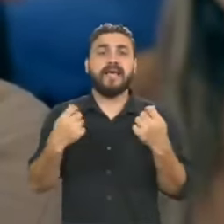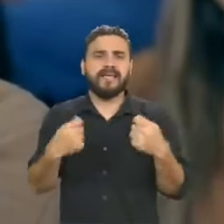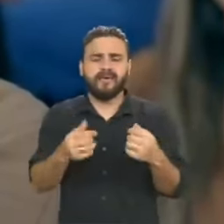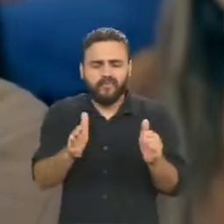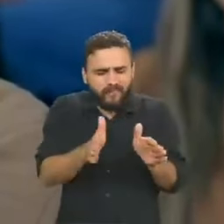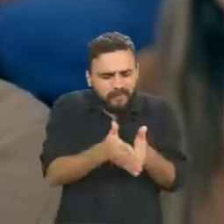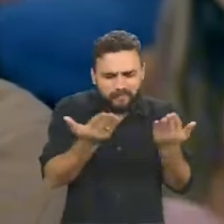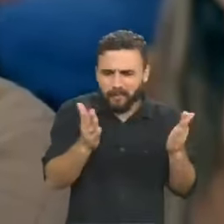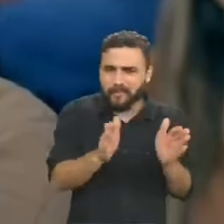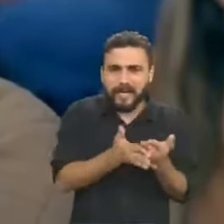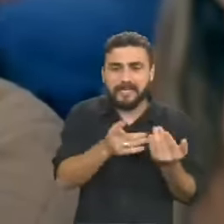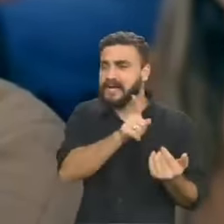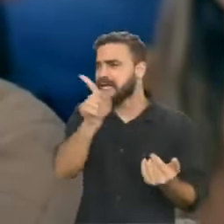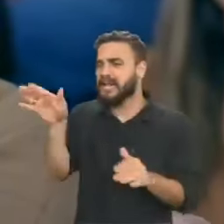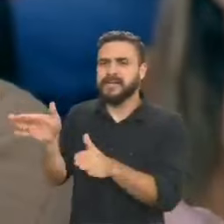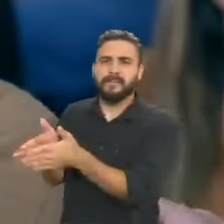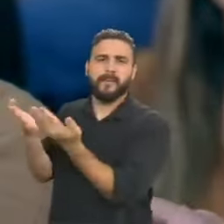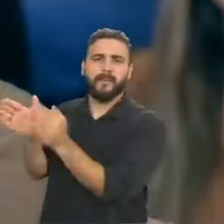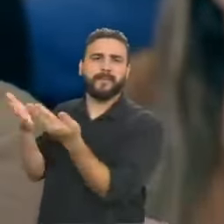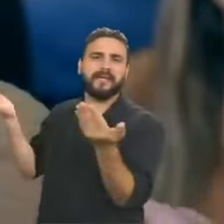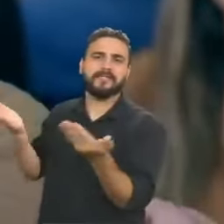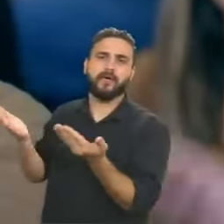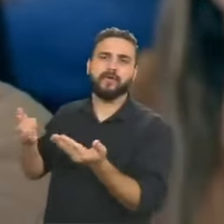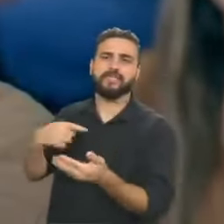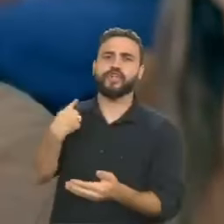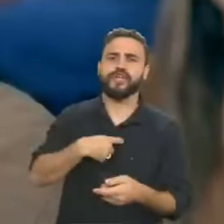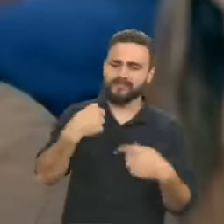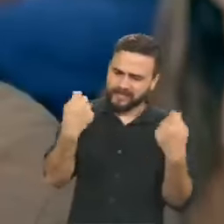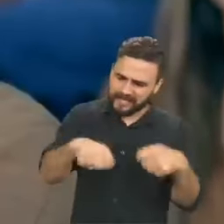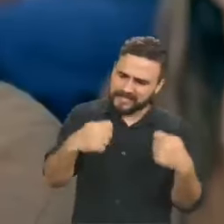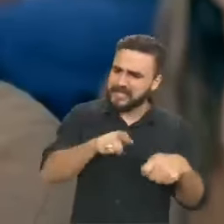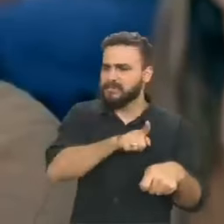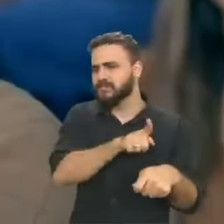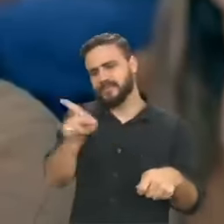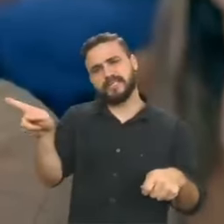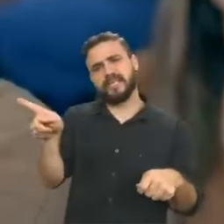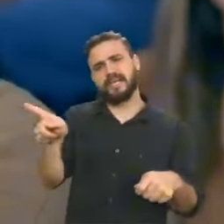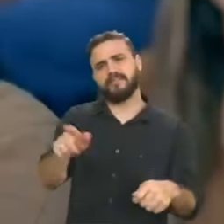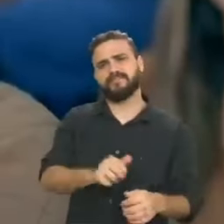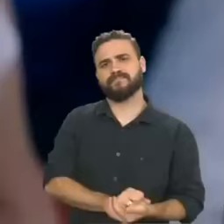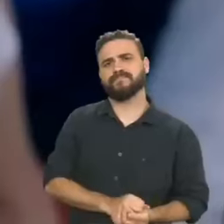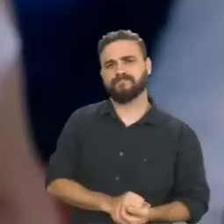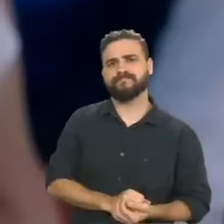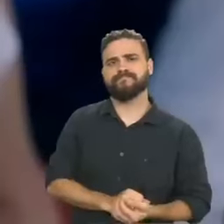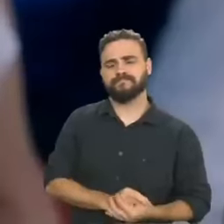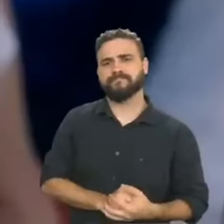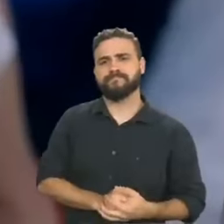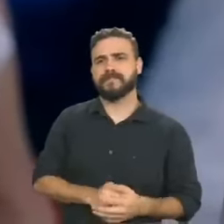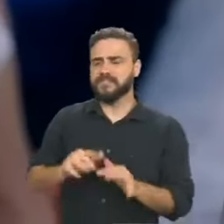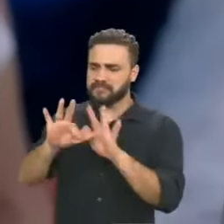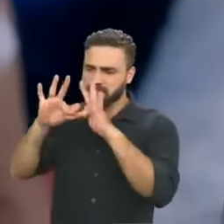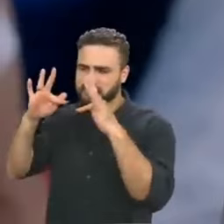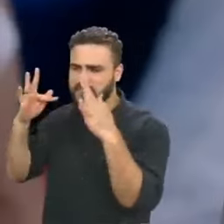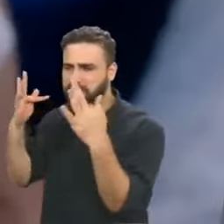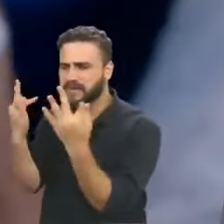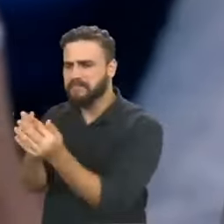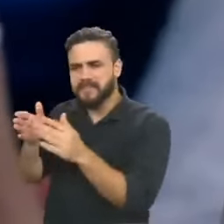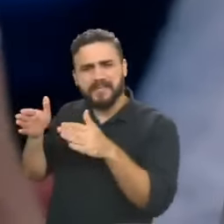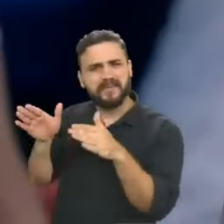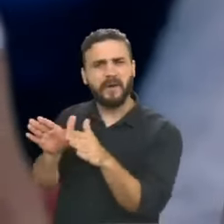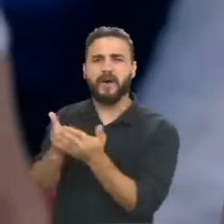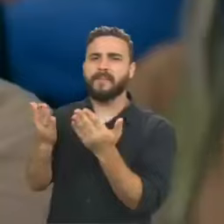igual. Crianças com todo tipo de sofrimento, famílias,